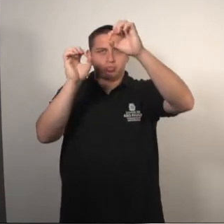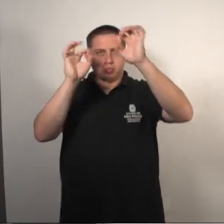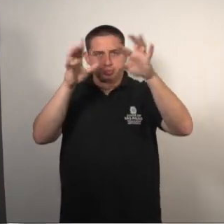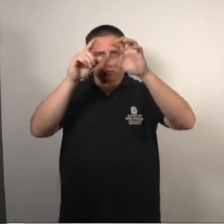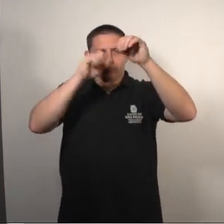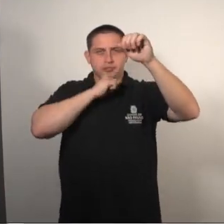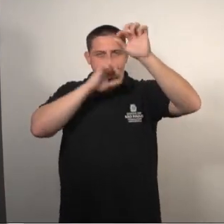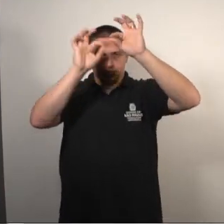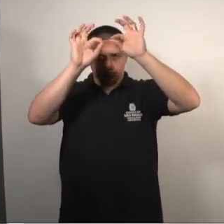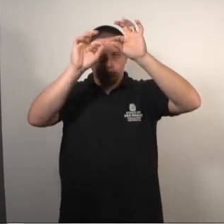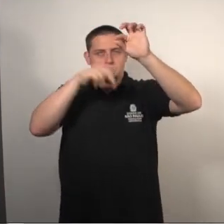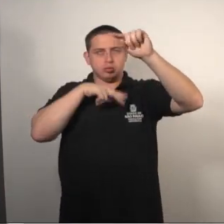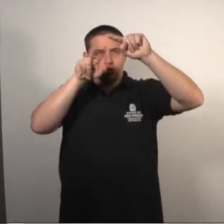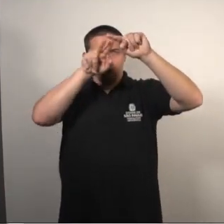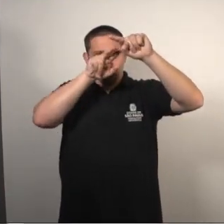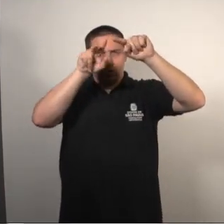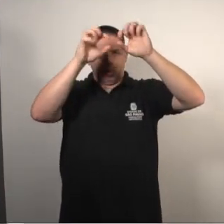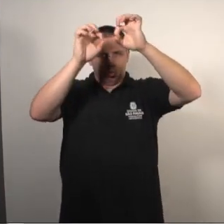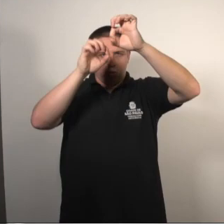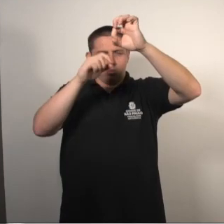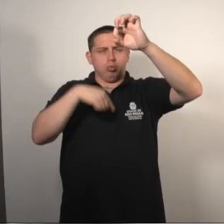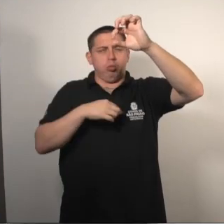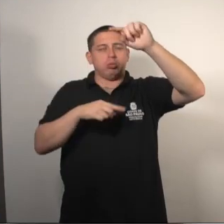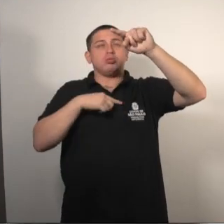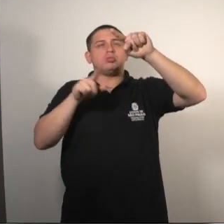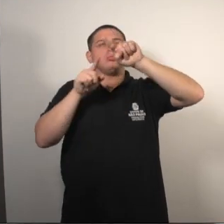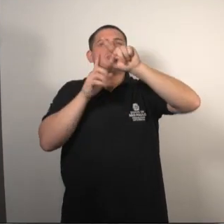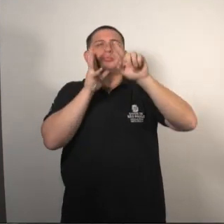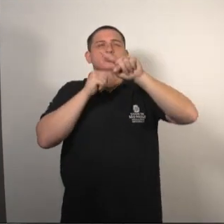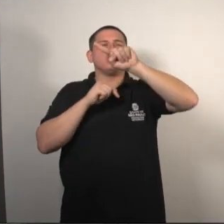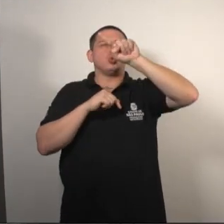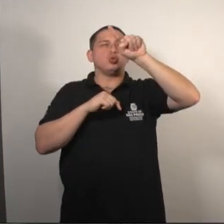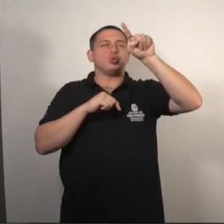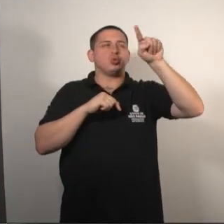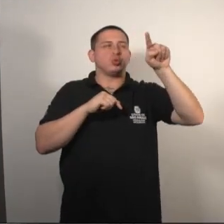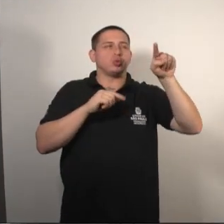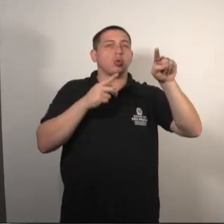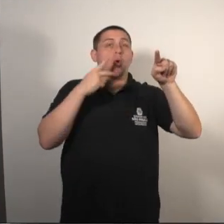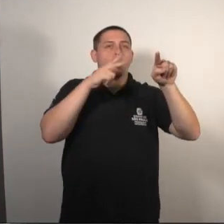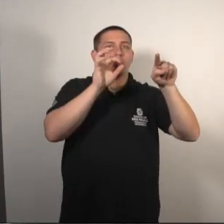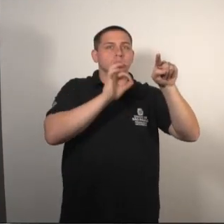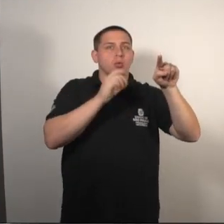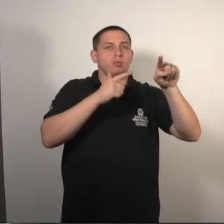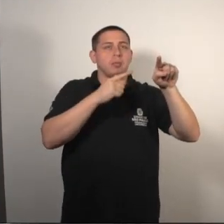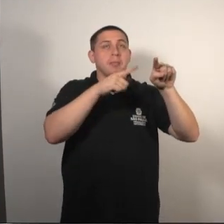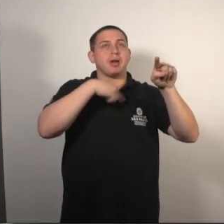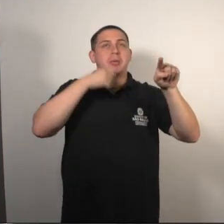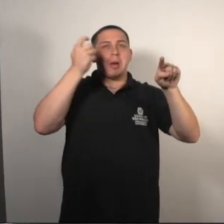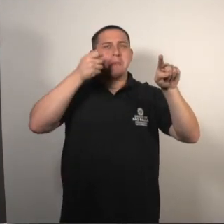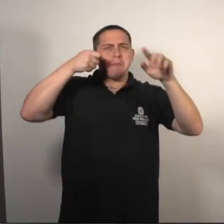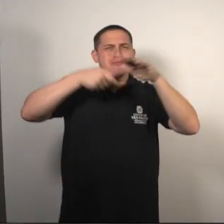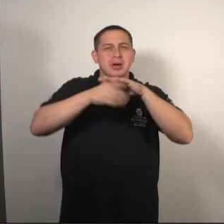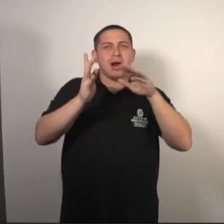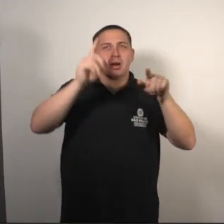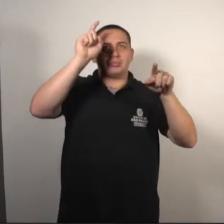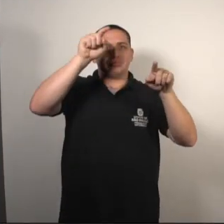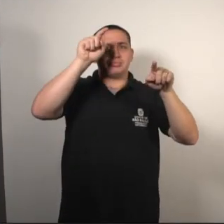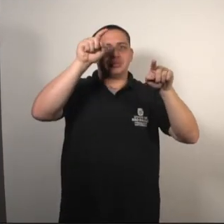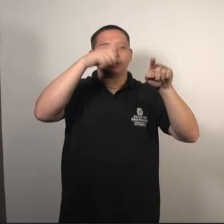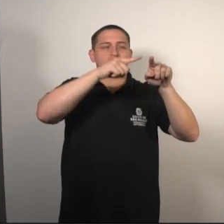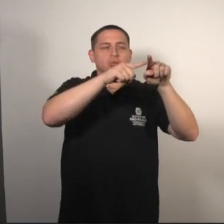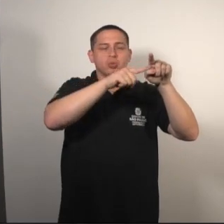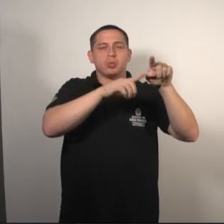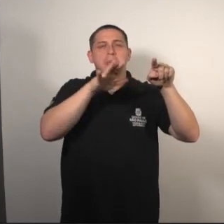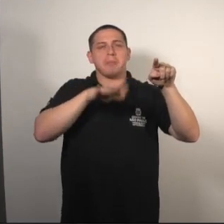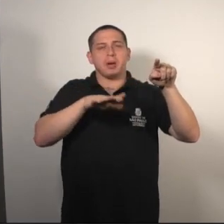inspeções, a gente está falando que são inspeções porque são estruturas já construídas. Então, quando a gente fala em inspeções, a gente tem inicialmente